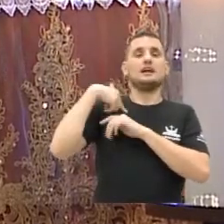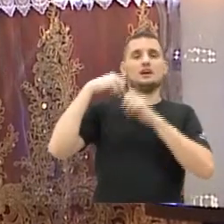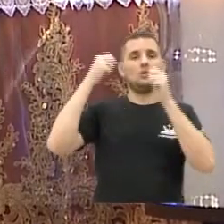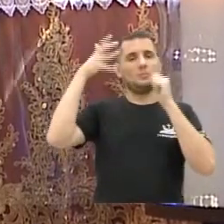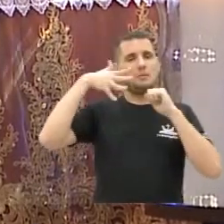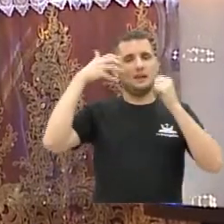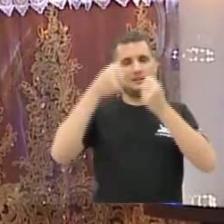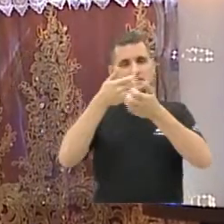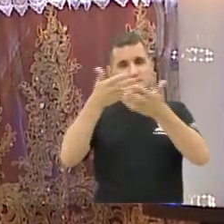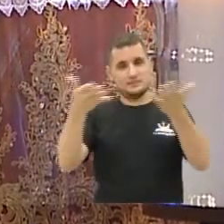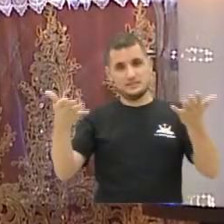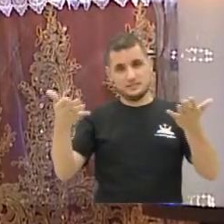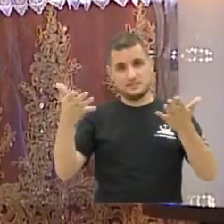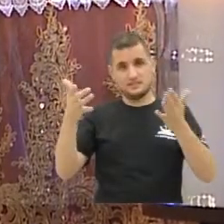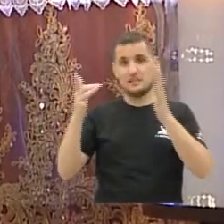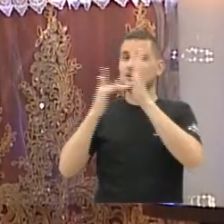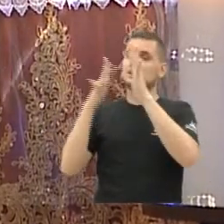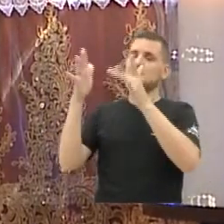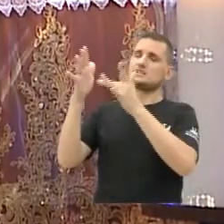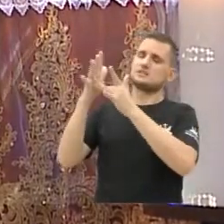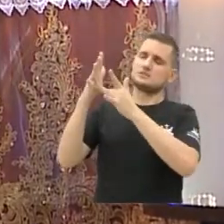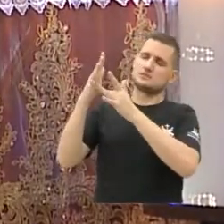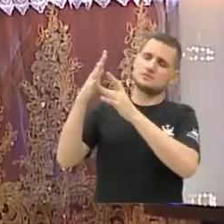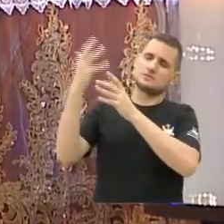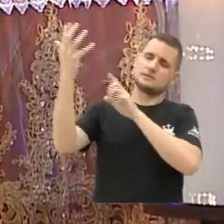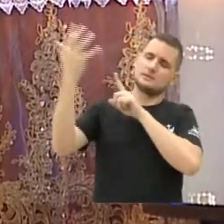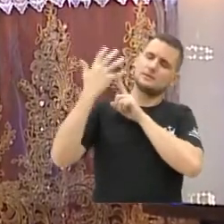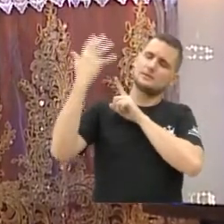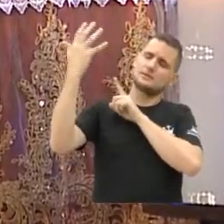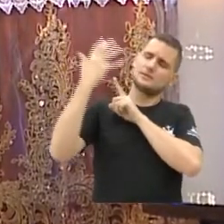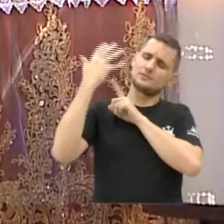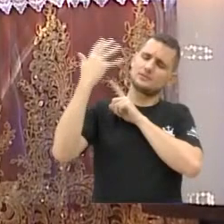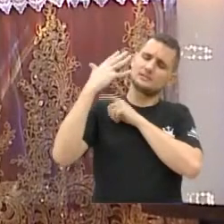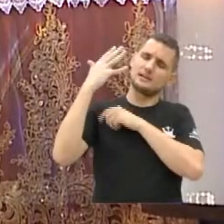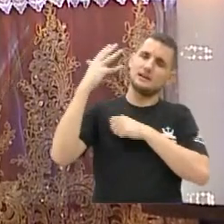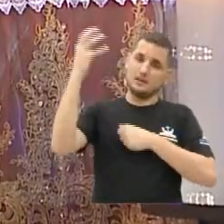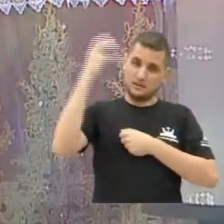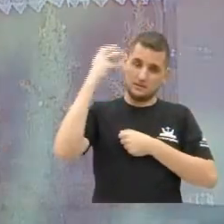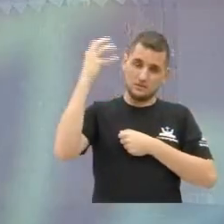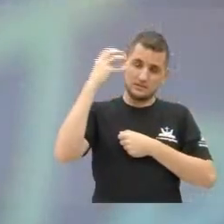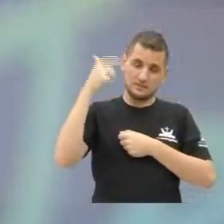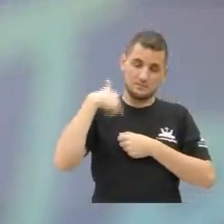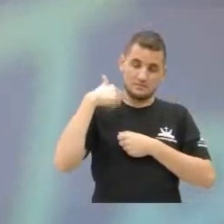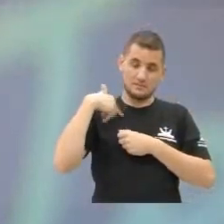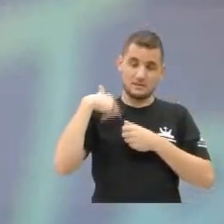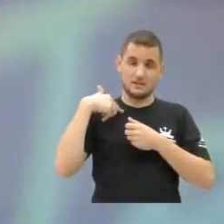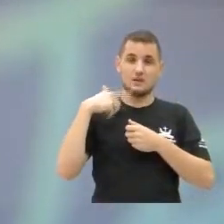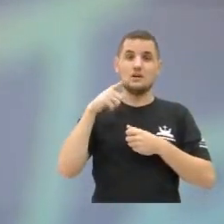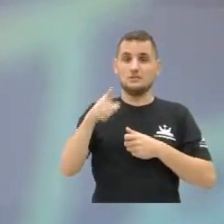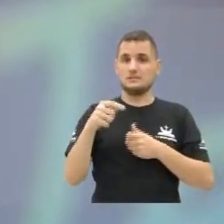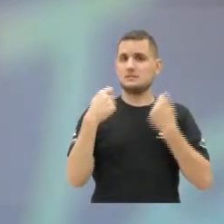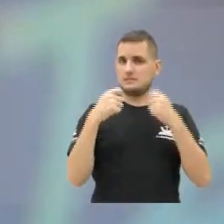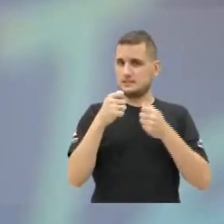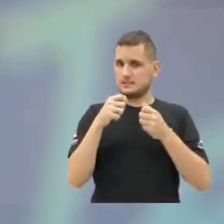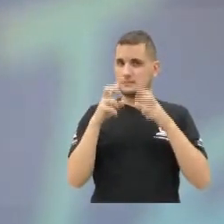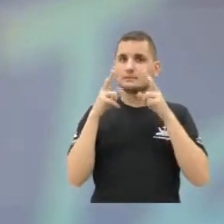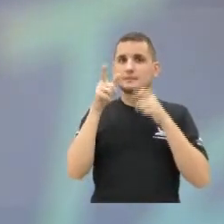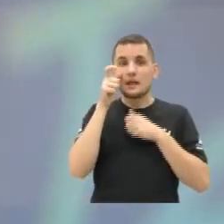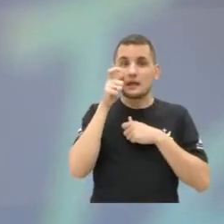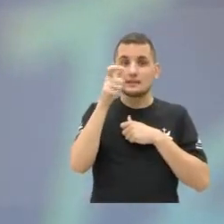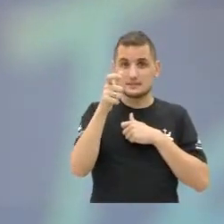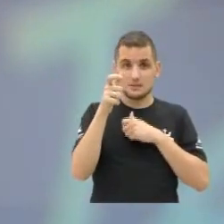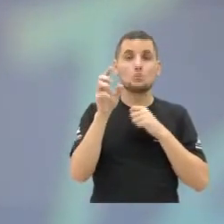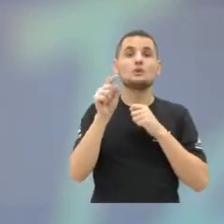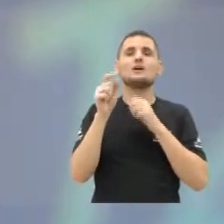Ele vai me usar para falar com você, assim como já usou o Tanus. Jesus está aqui. Não perca a consciência de que Jesus está